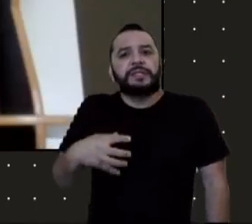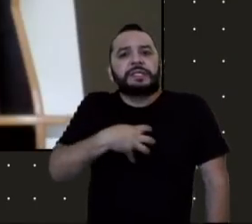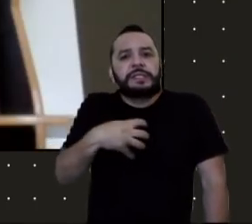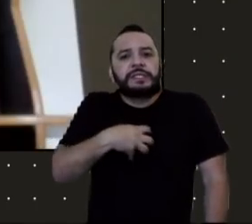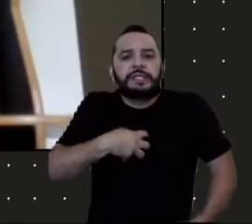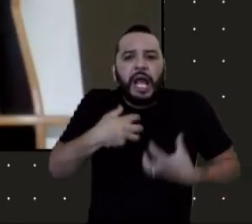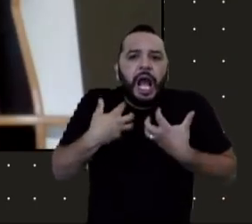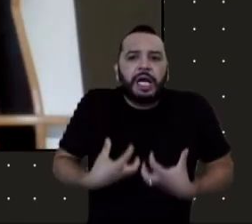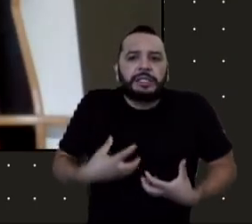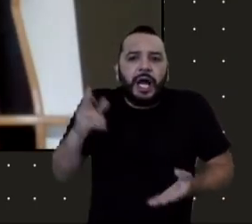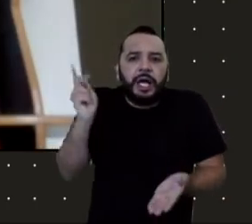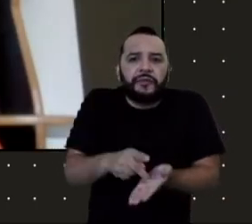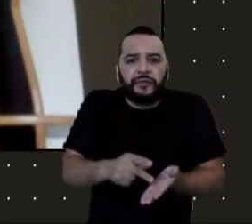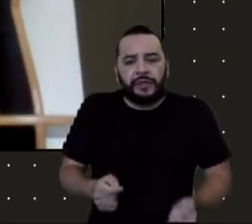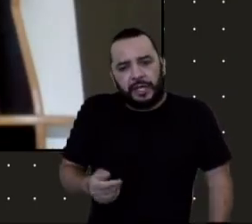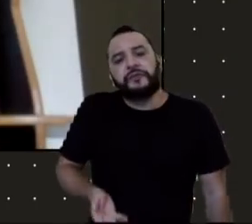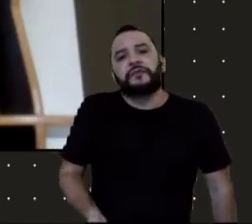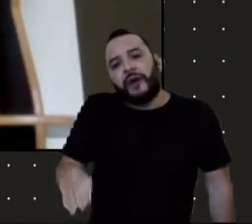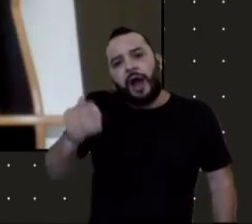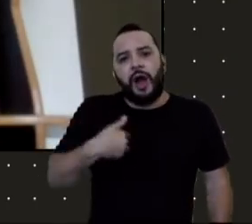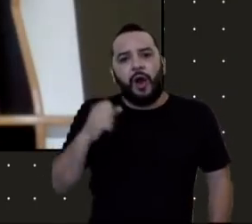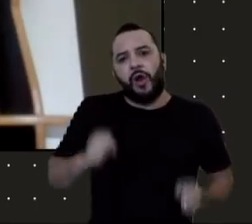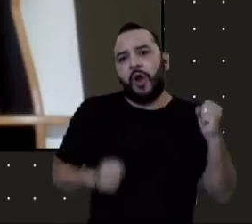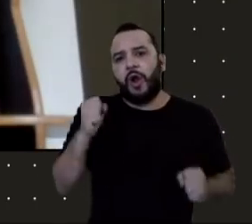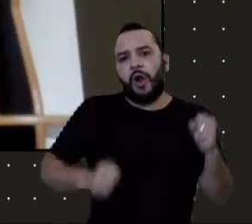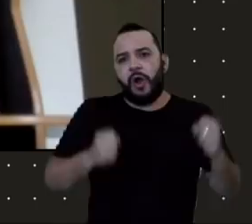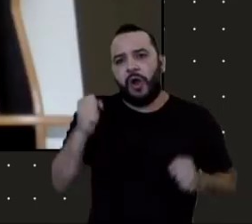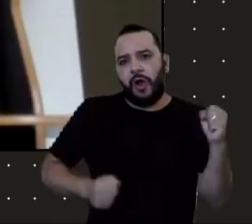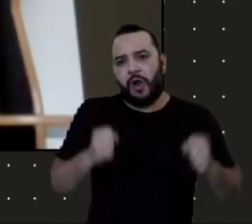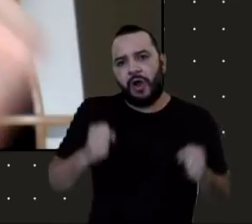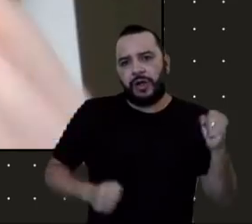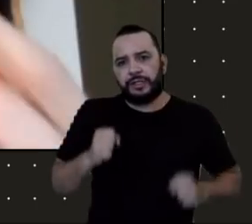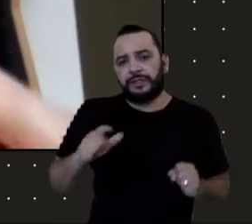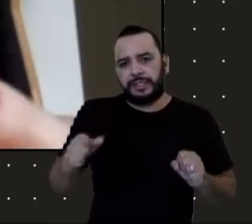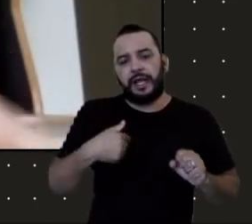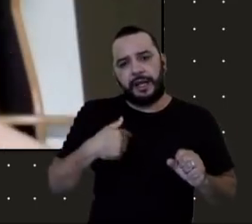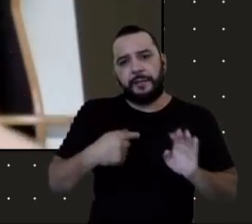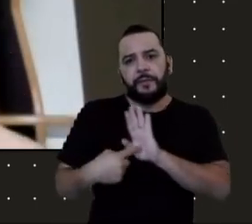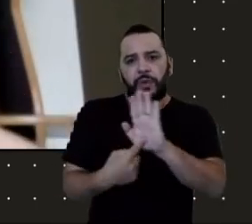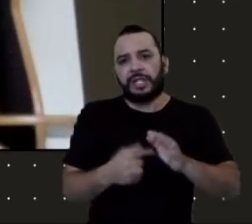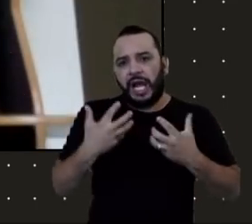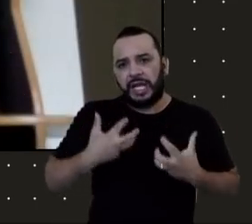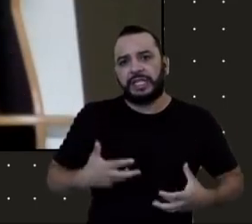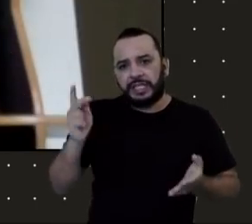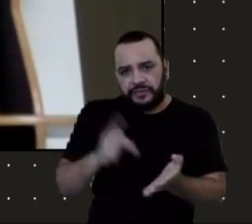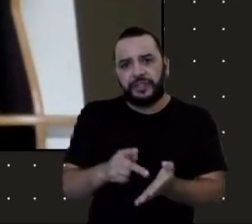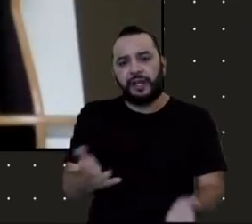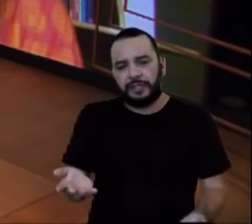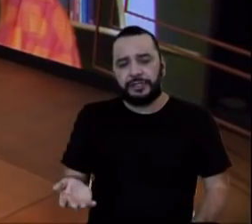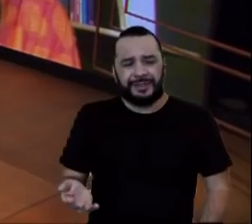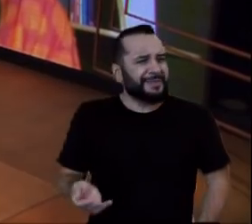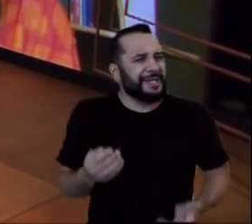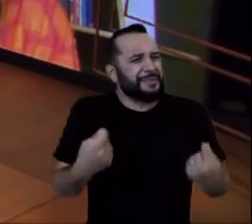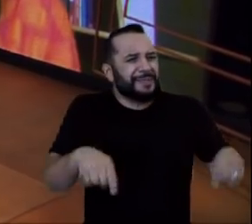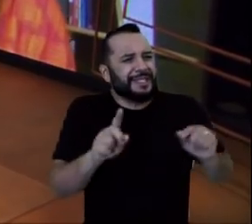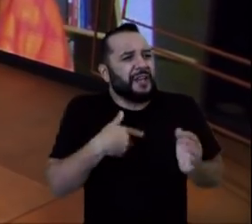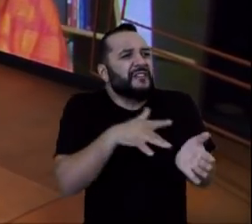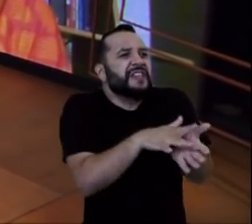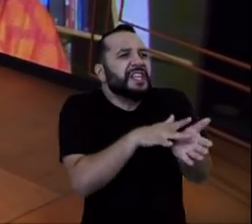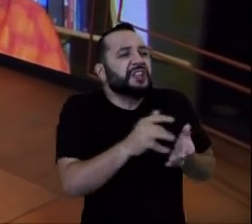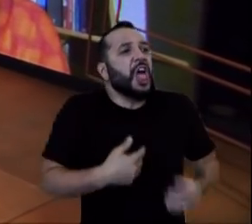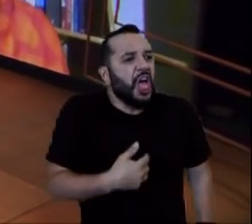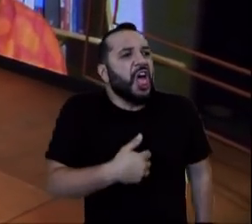quero que você sinta o cansaço para você poder representar o cansaço. Antes você vai ter que sentir o cansaço. Eu